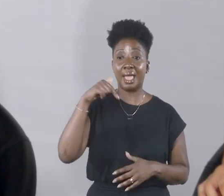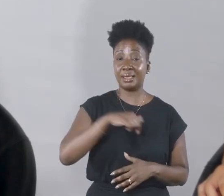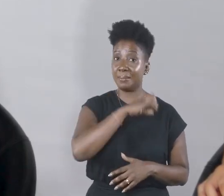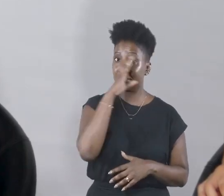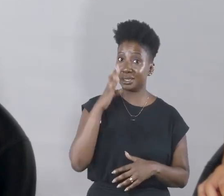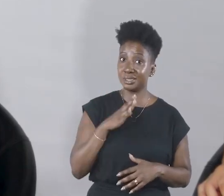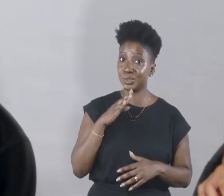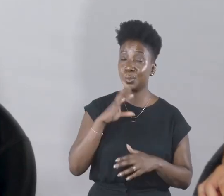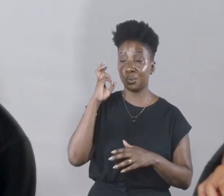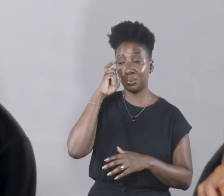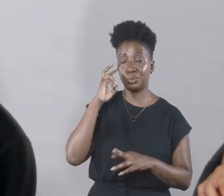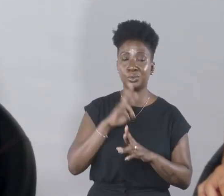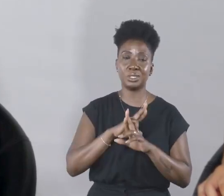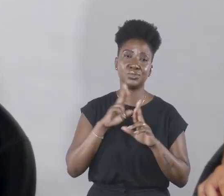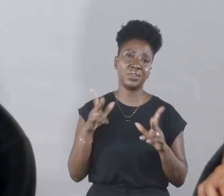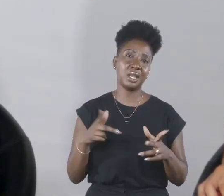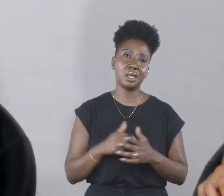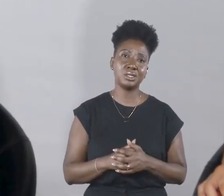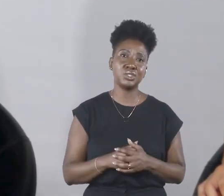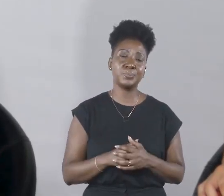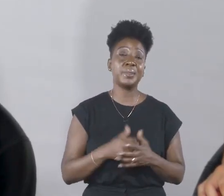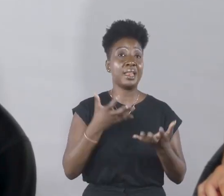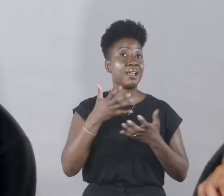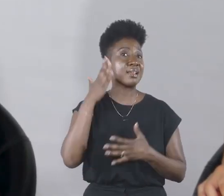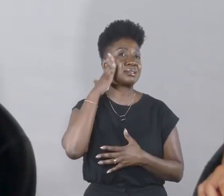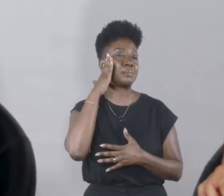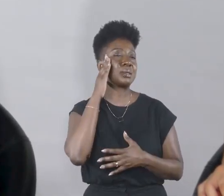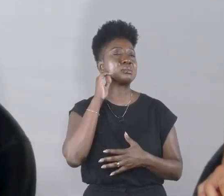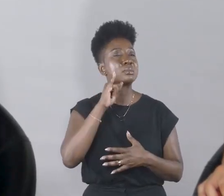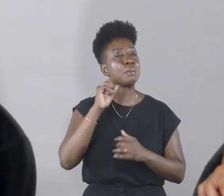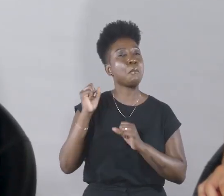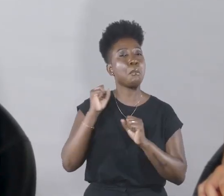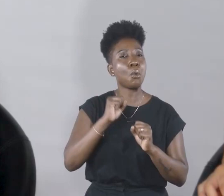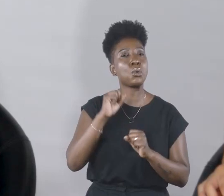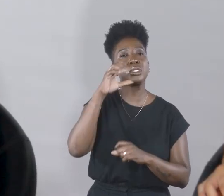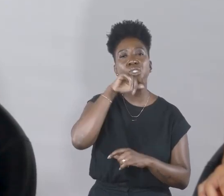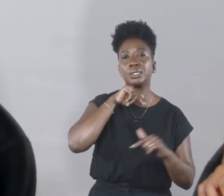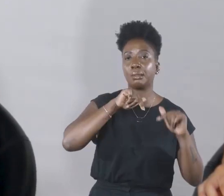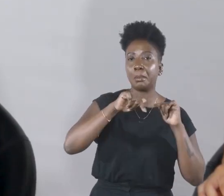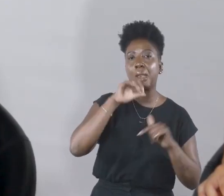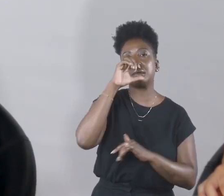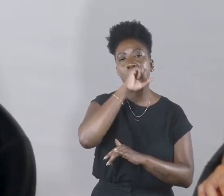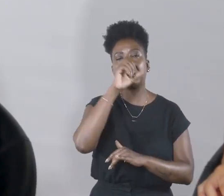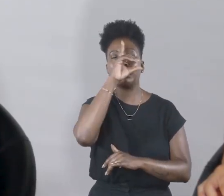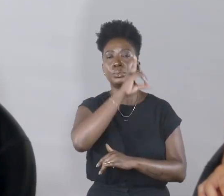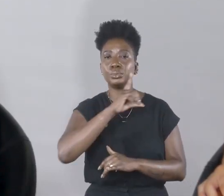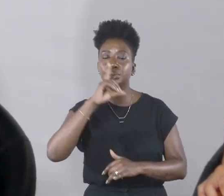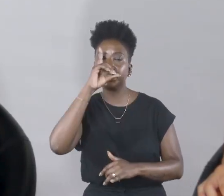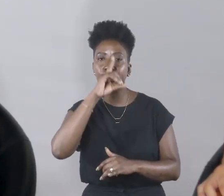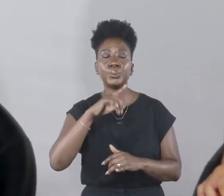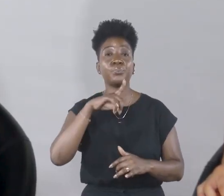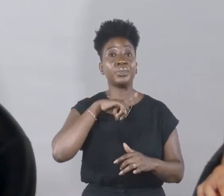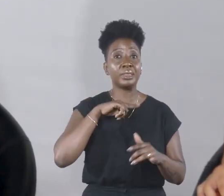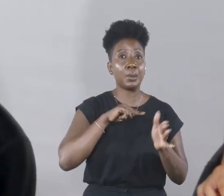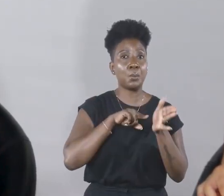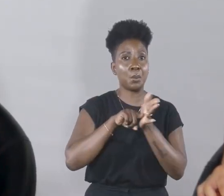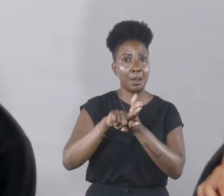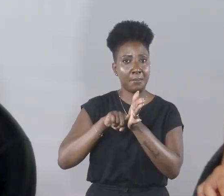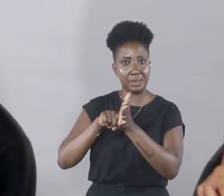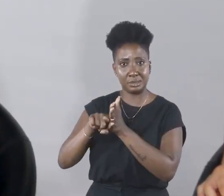para qualquer carioca. Mas o imigrante não, está querendo saber se sábado não pode fazer uma coisa a mais, domingo se não pode fazer uma coisa para receber. Então,